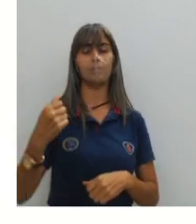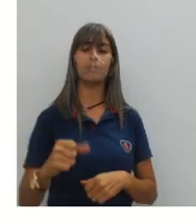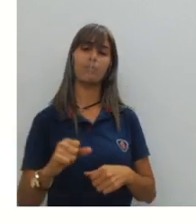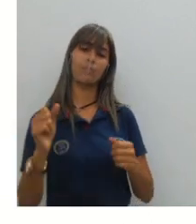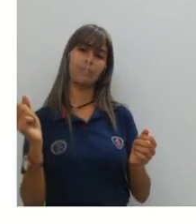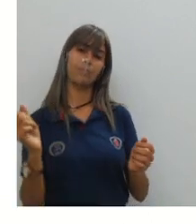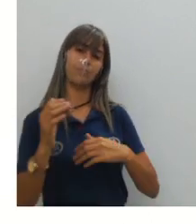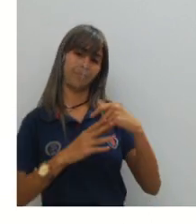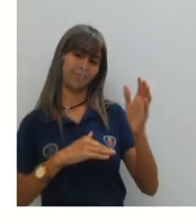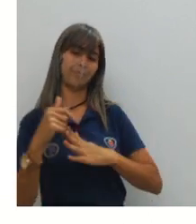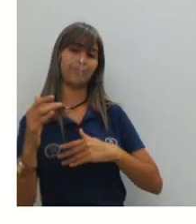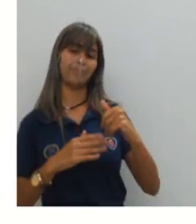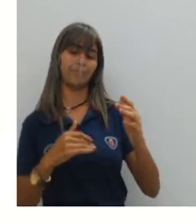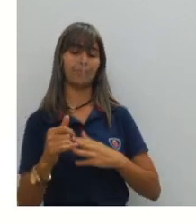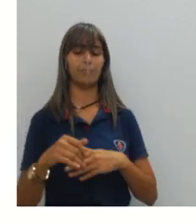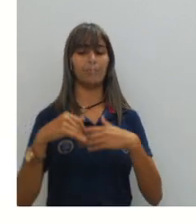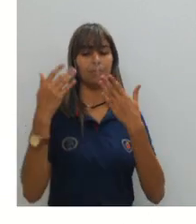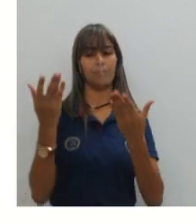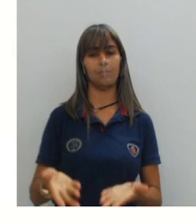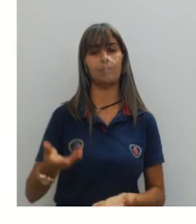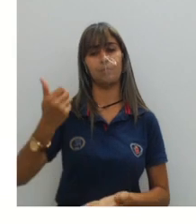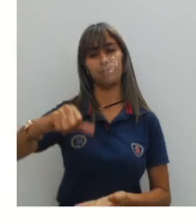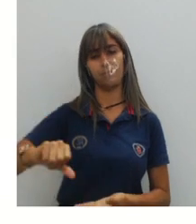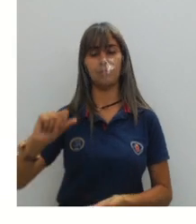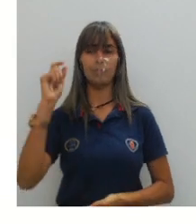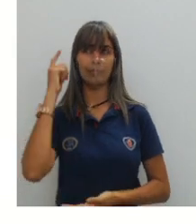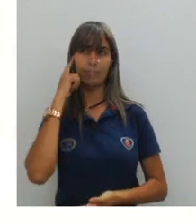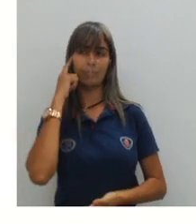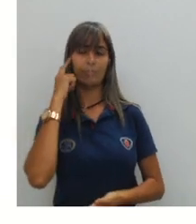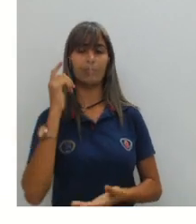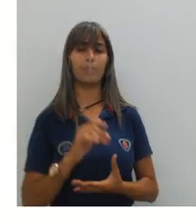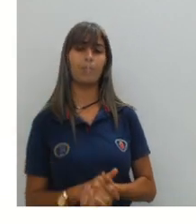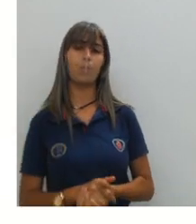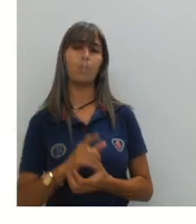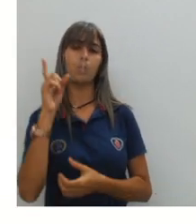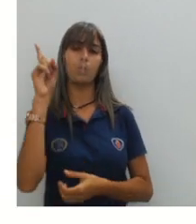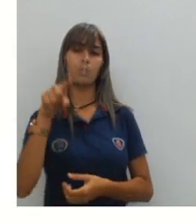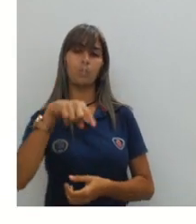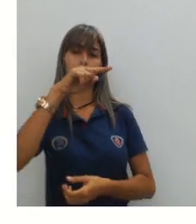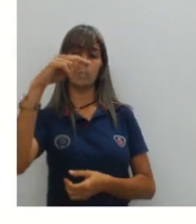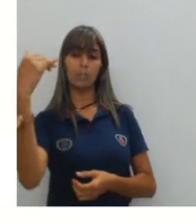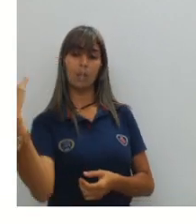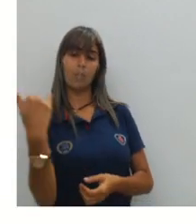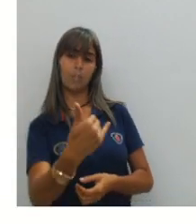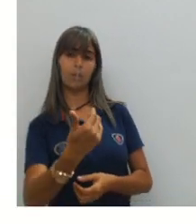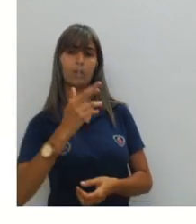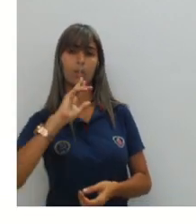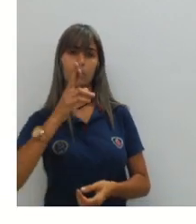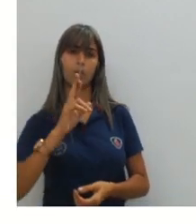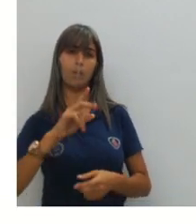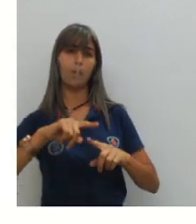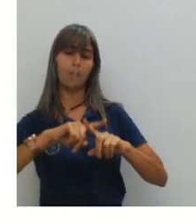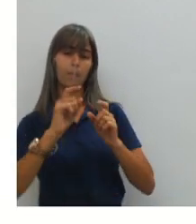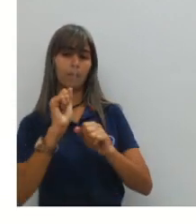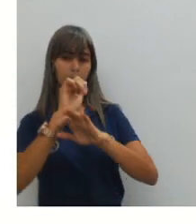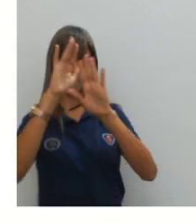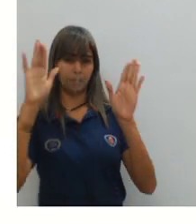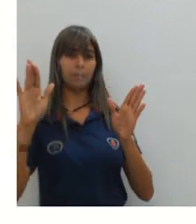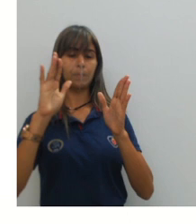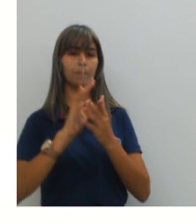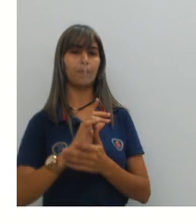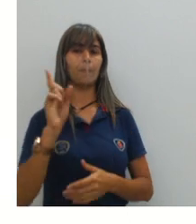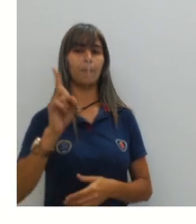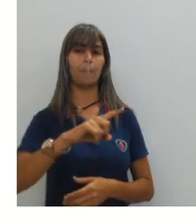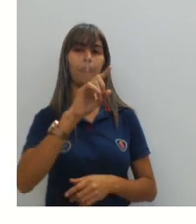determinada situação de maneira racional. O xizinho saiu aí embaixo da resposta, mas fica claro que a resposta